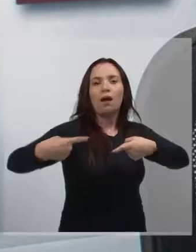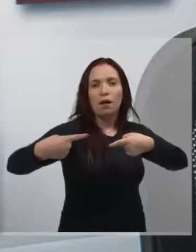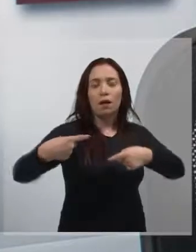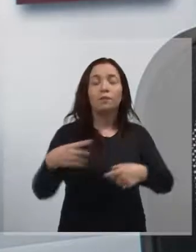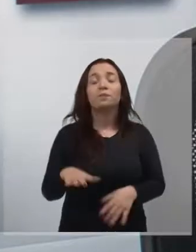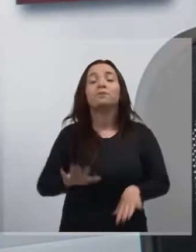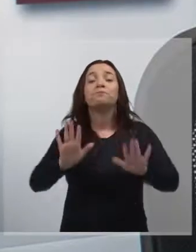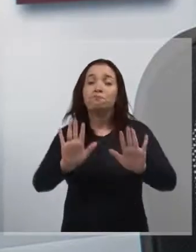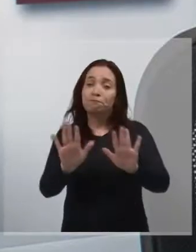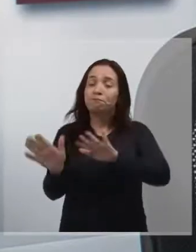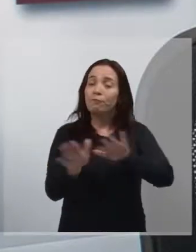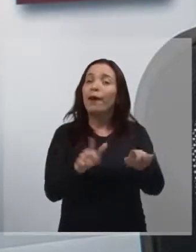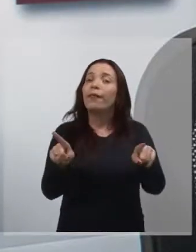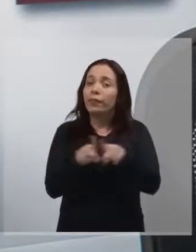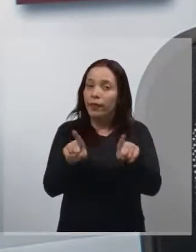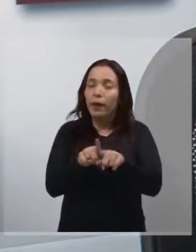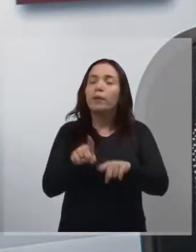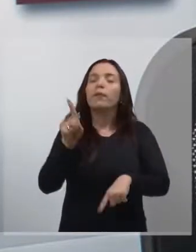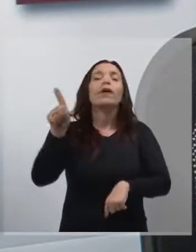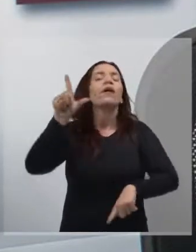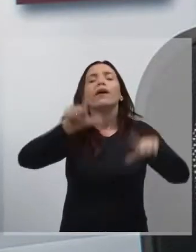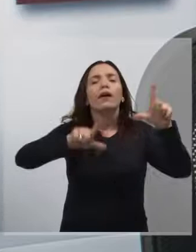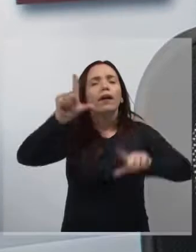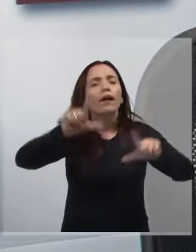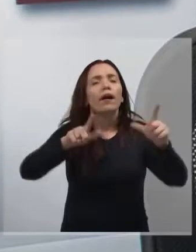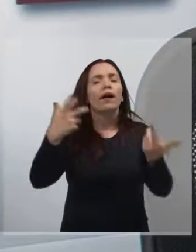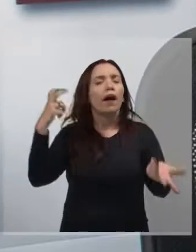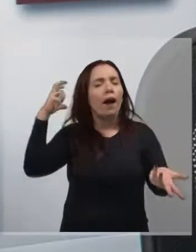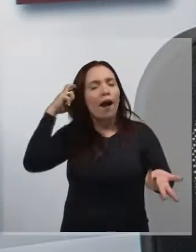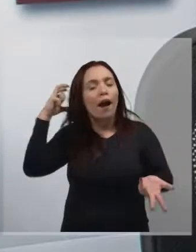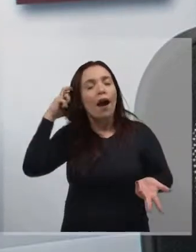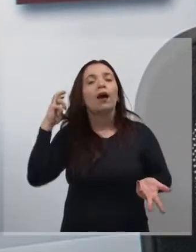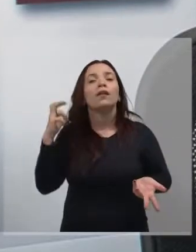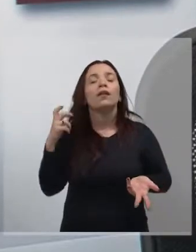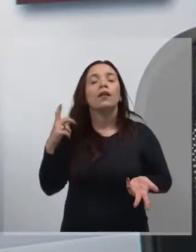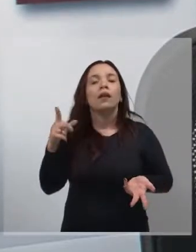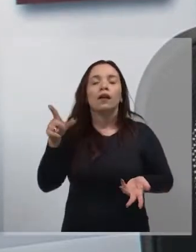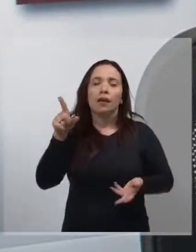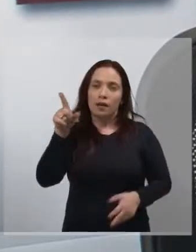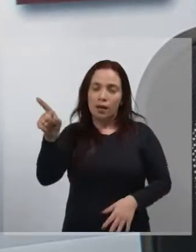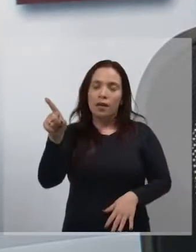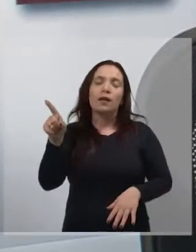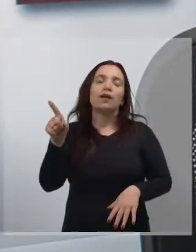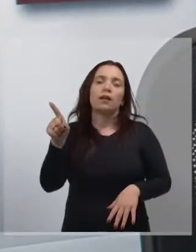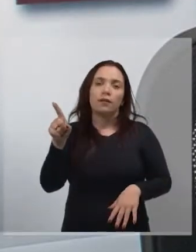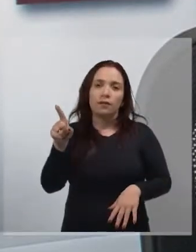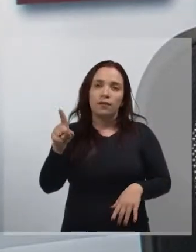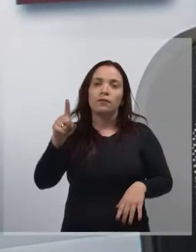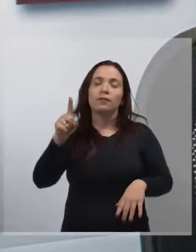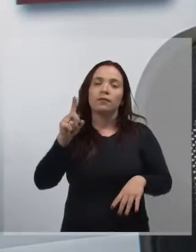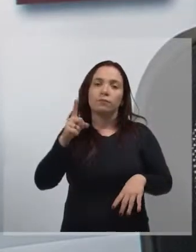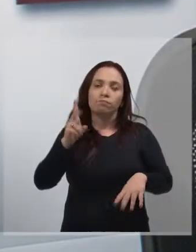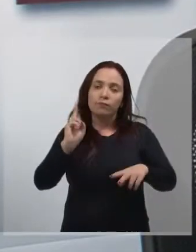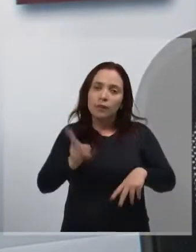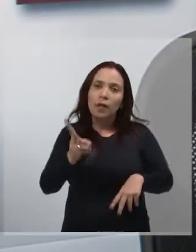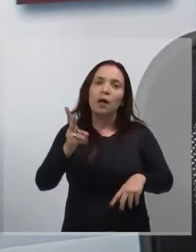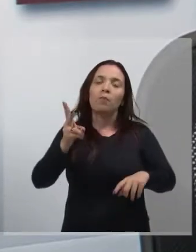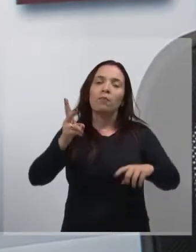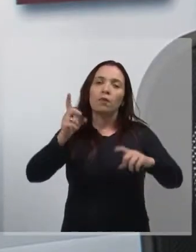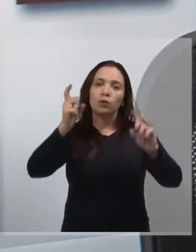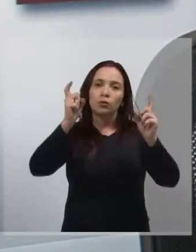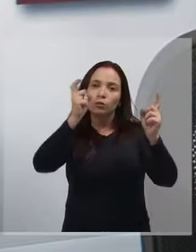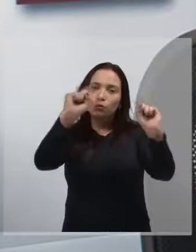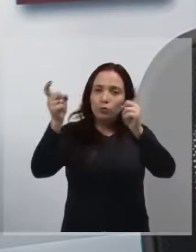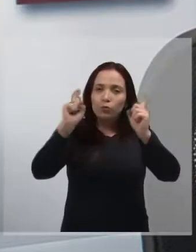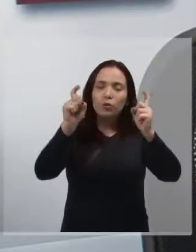também, através dos veículos de comunicações tradicionais, ocupa também um espaço de discussão. Por